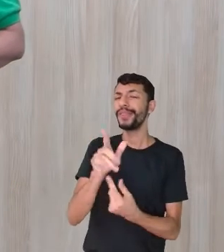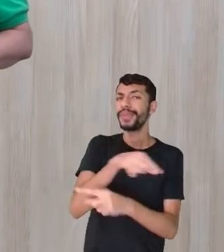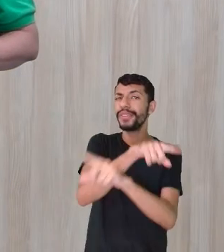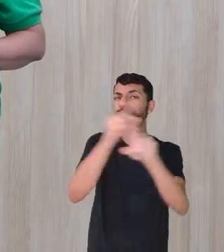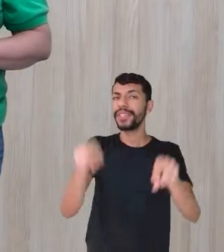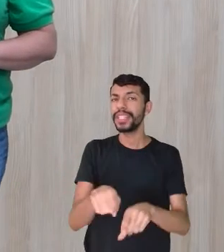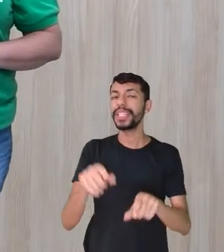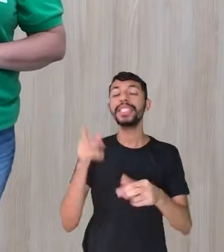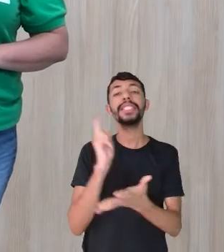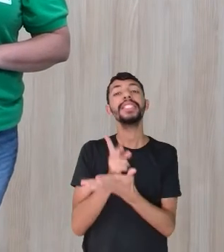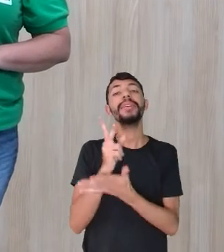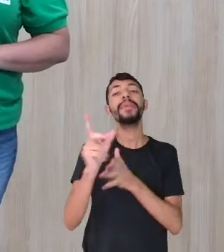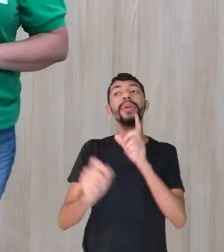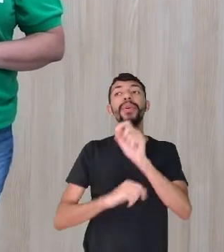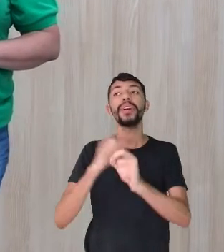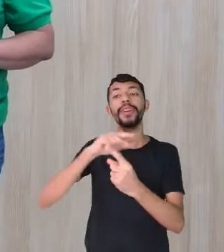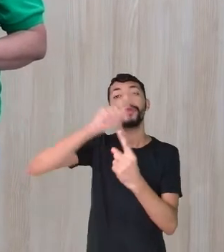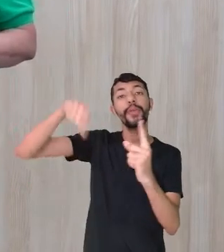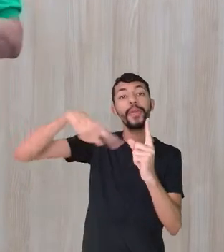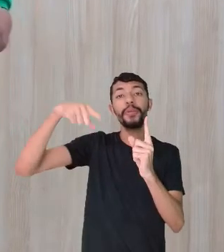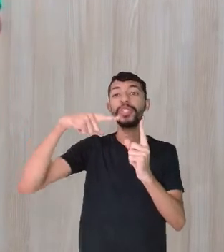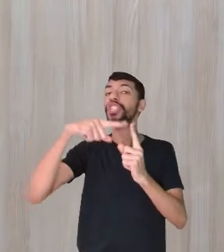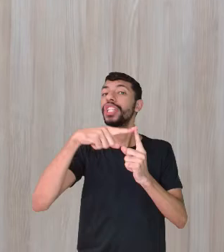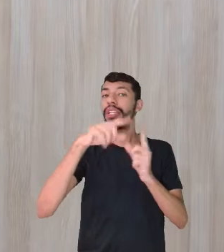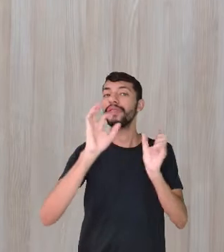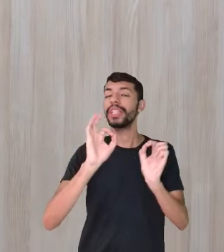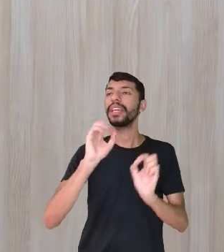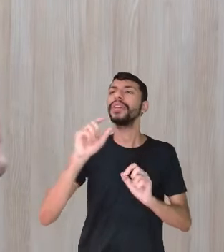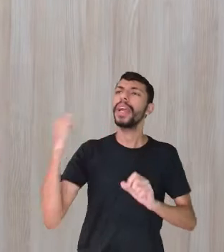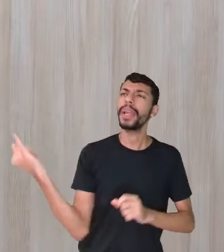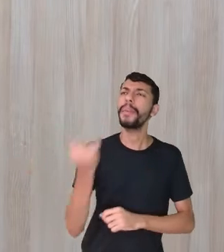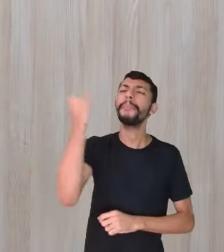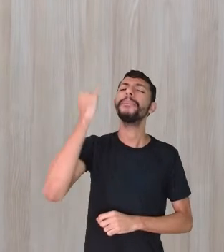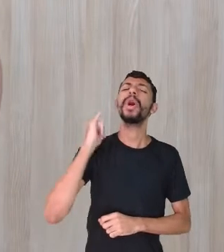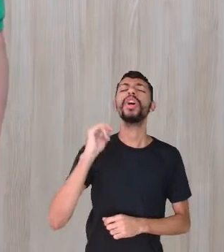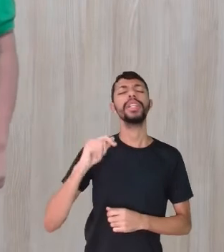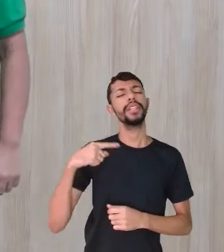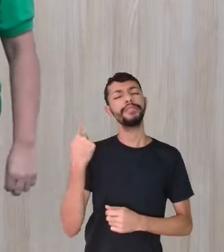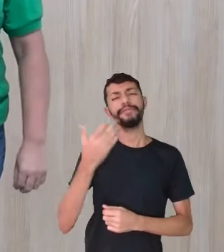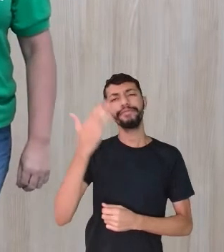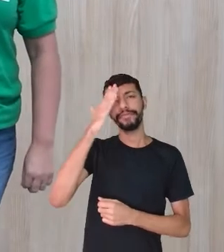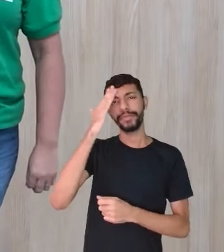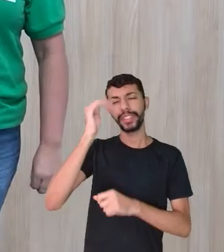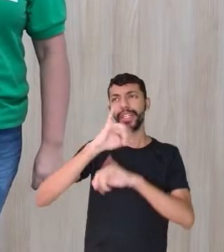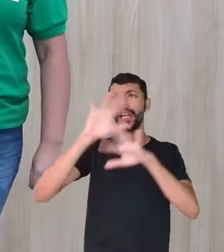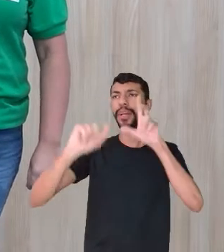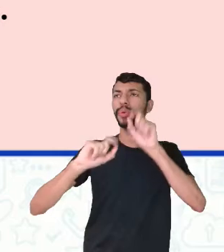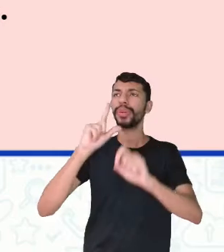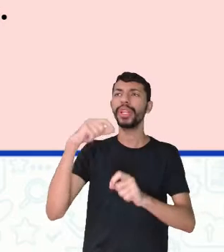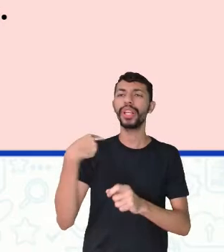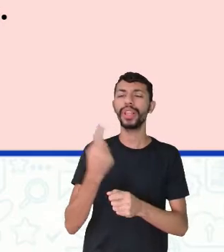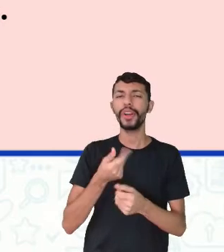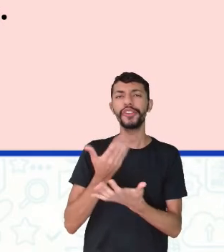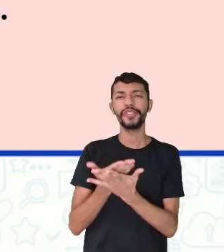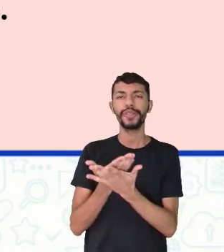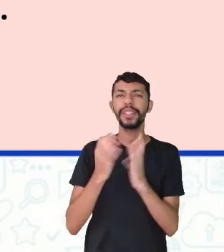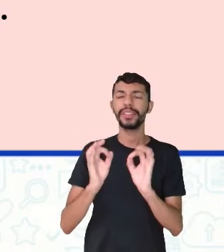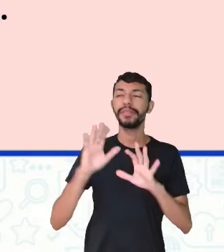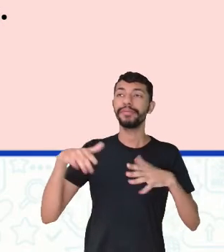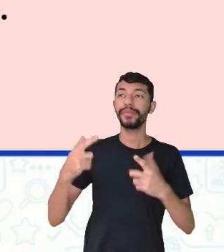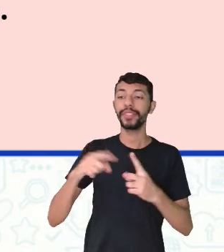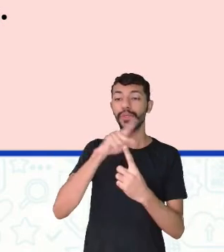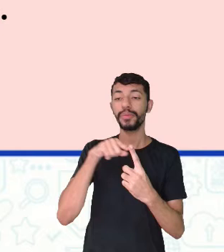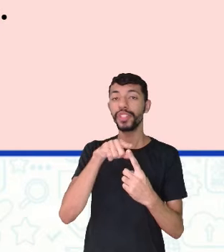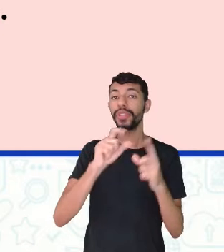um objetivo da aula, não é? É importante saber o que estamos fazendo aqui. Então, o objetivo da nossa aula é